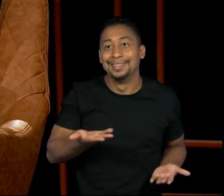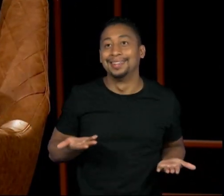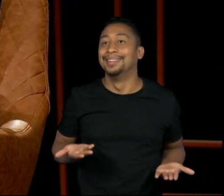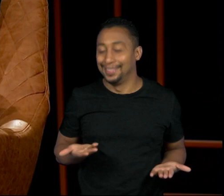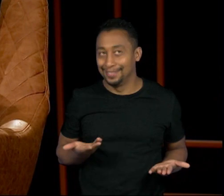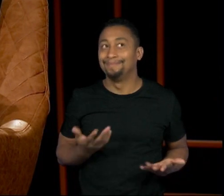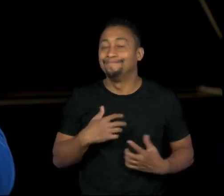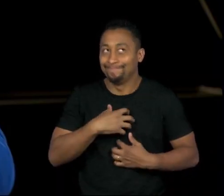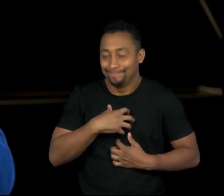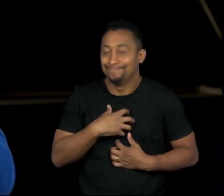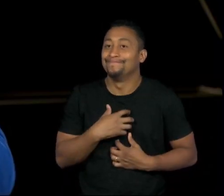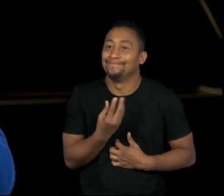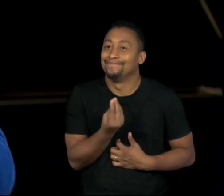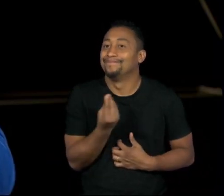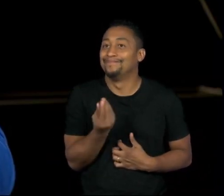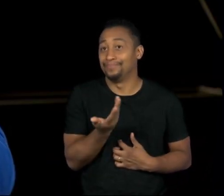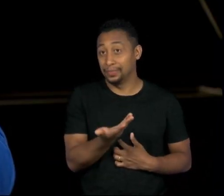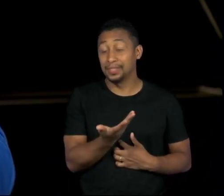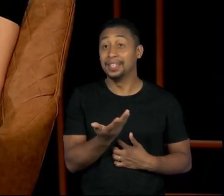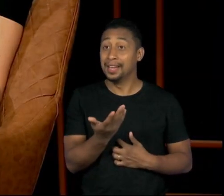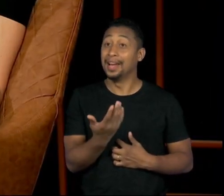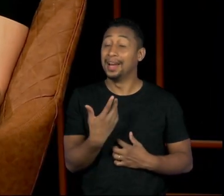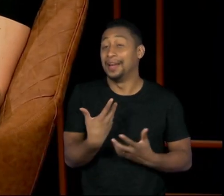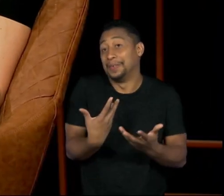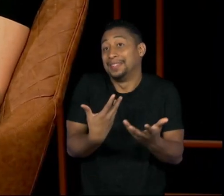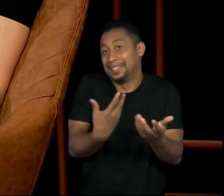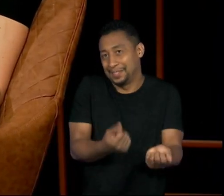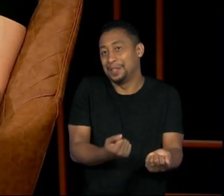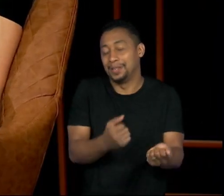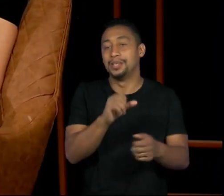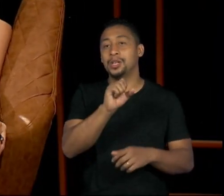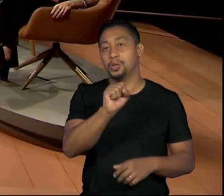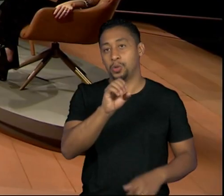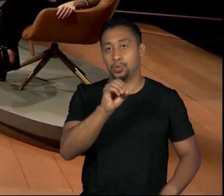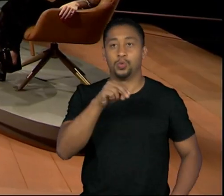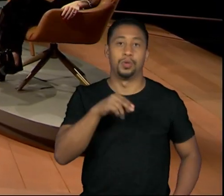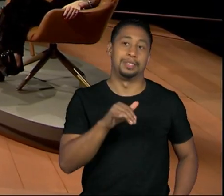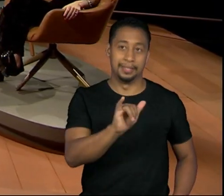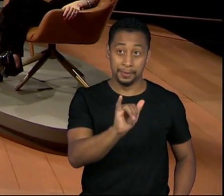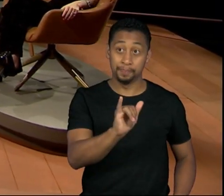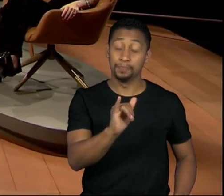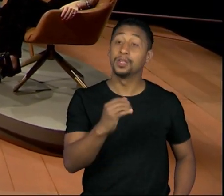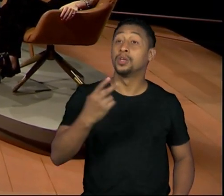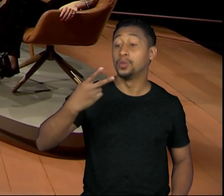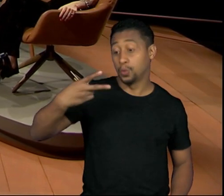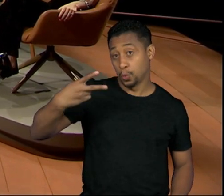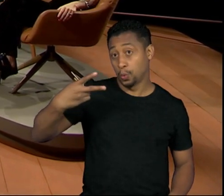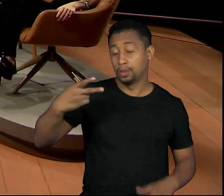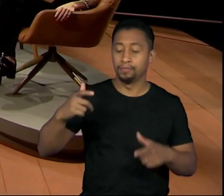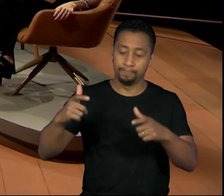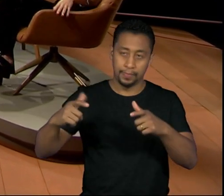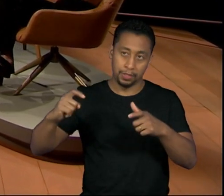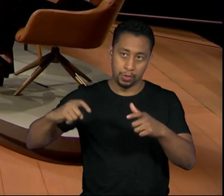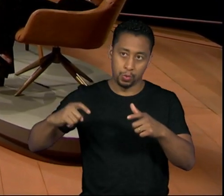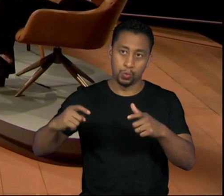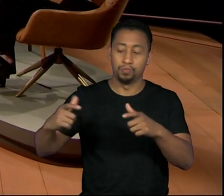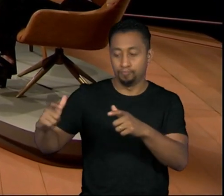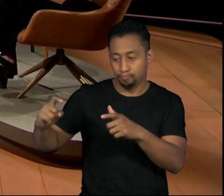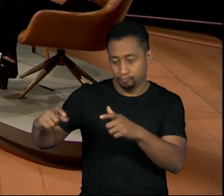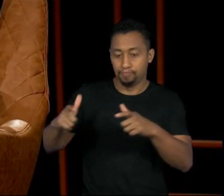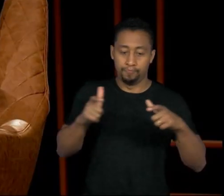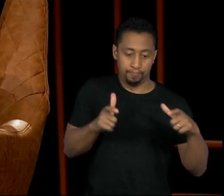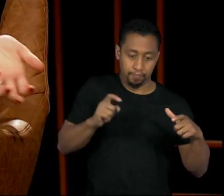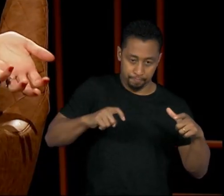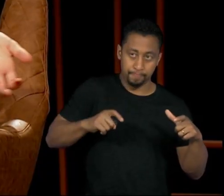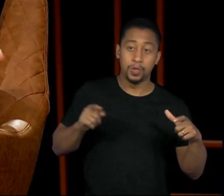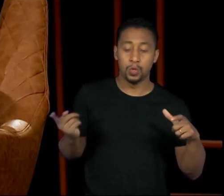muito sensível. E aí fiz 2 discos pela Sony, que foram discos muito importantes. Tive música em novela, andei de